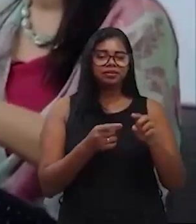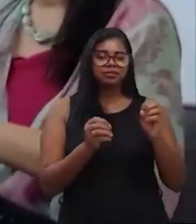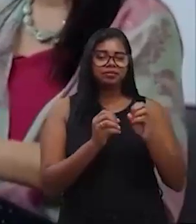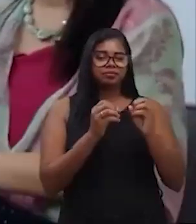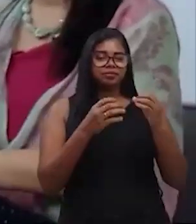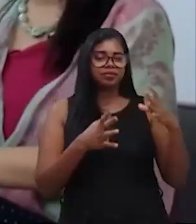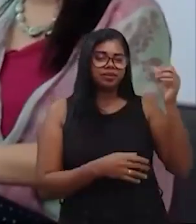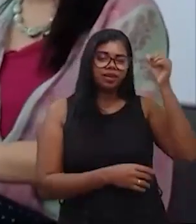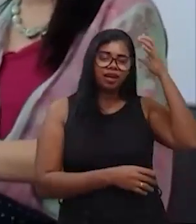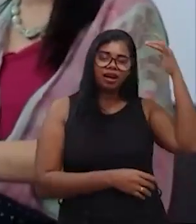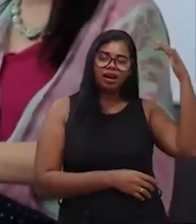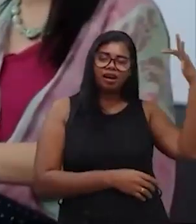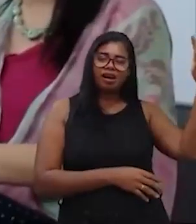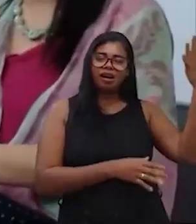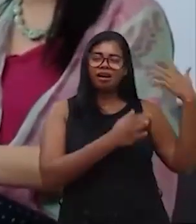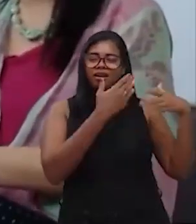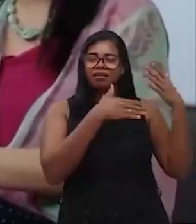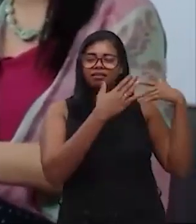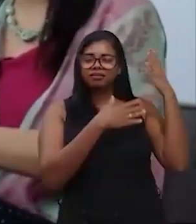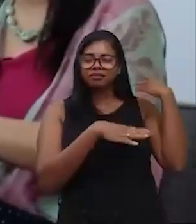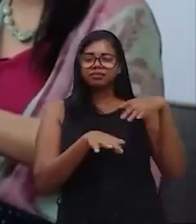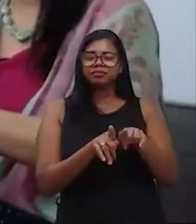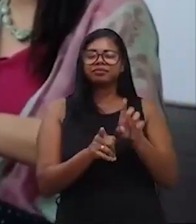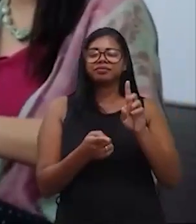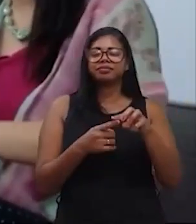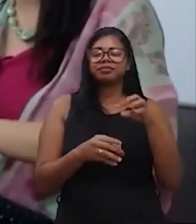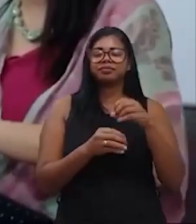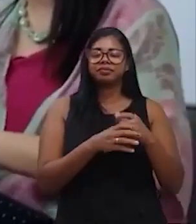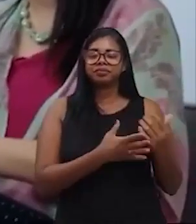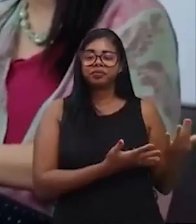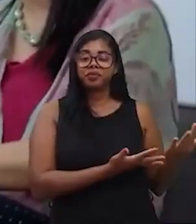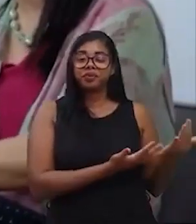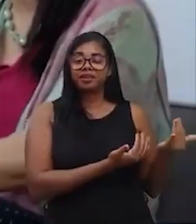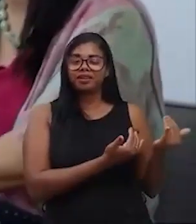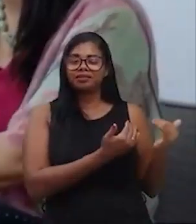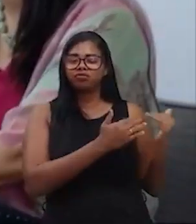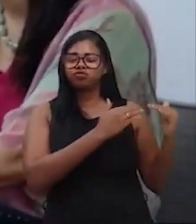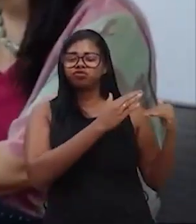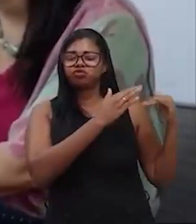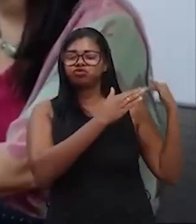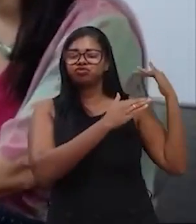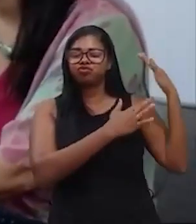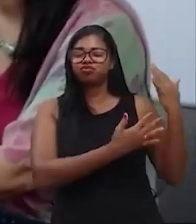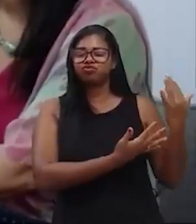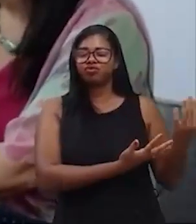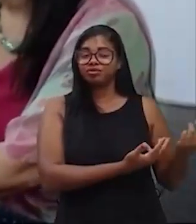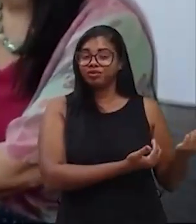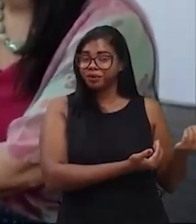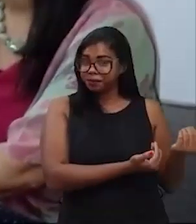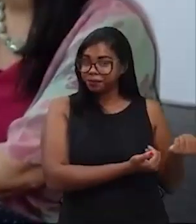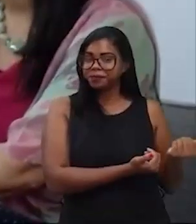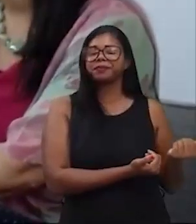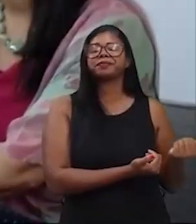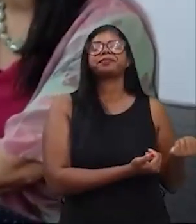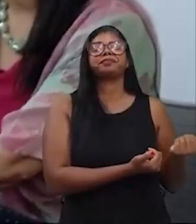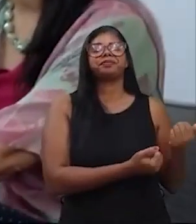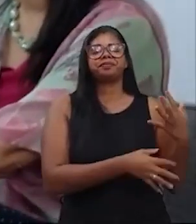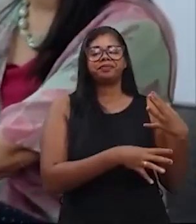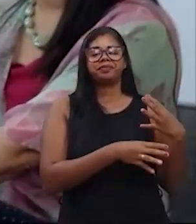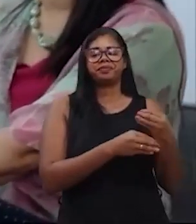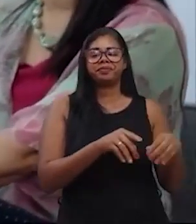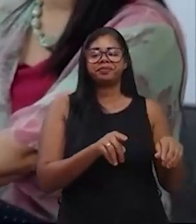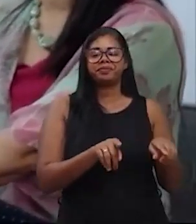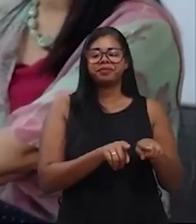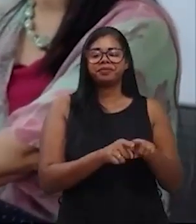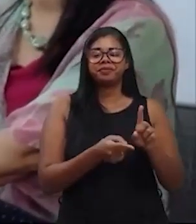criativo, quando a gente, eu acho que, né, vai entrando na adolescência, depois no mundo adulto. E aí, junto a